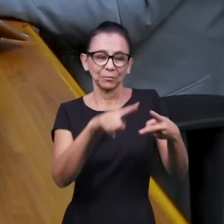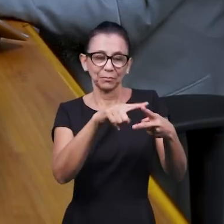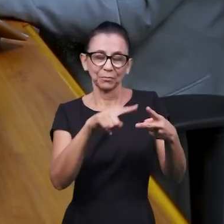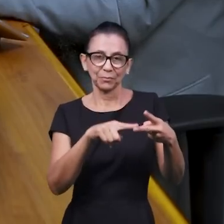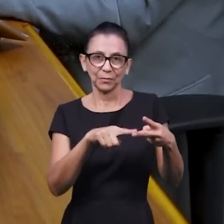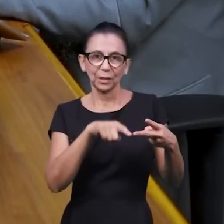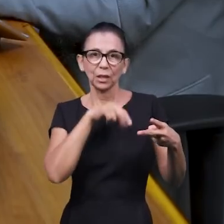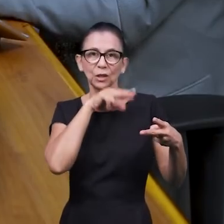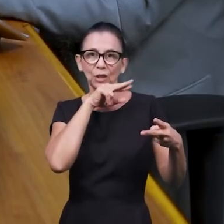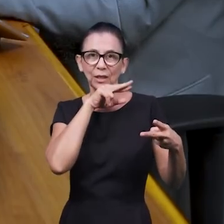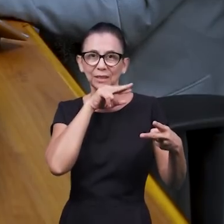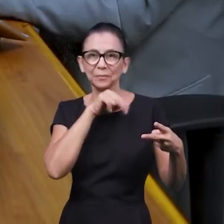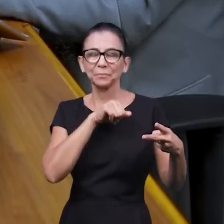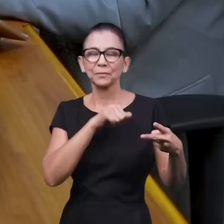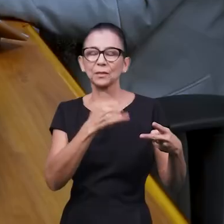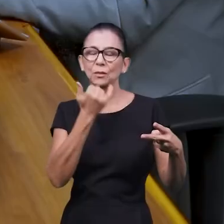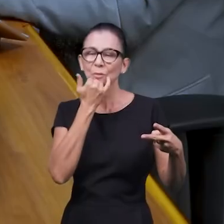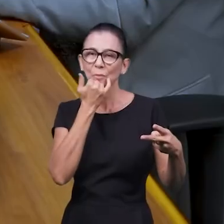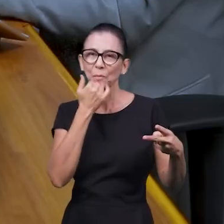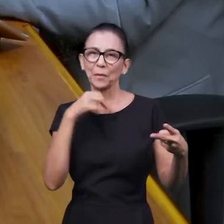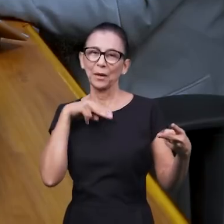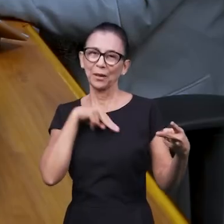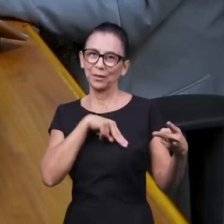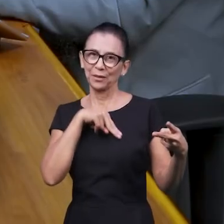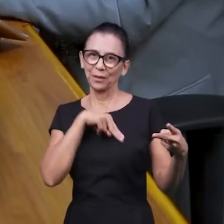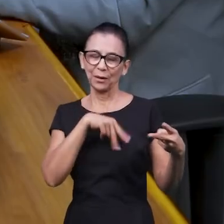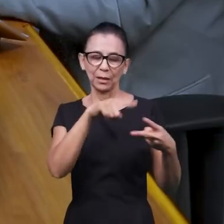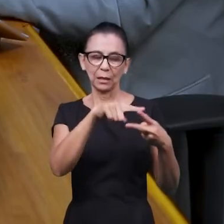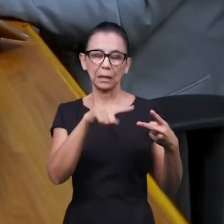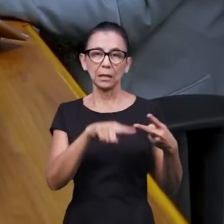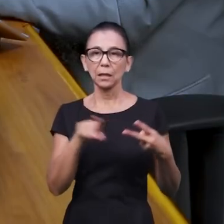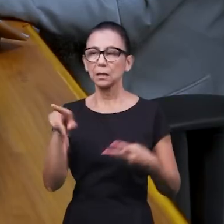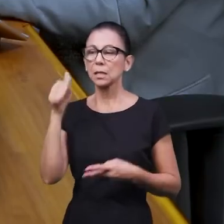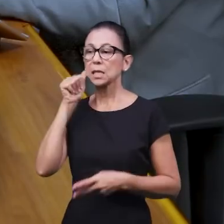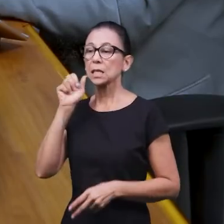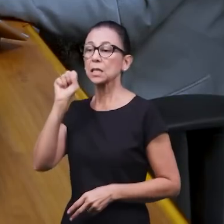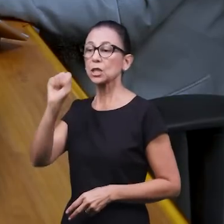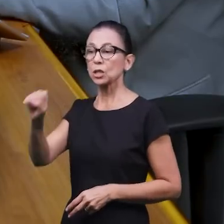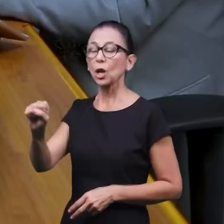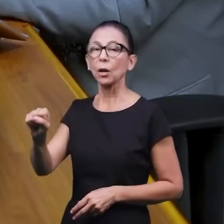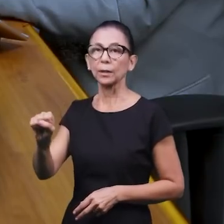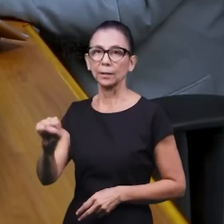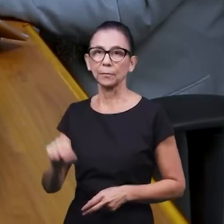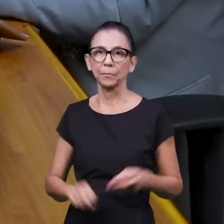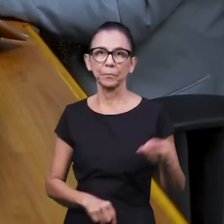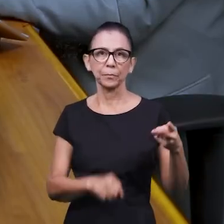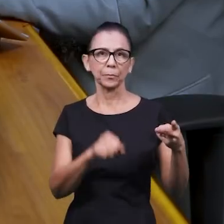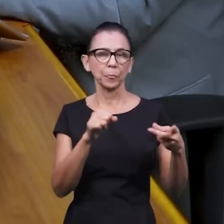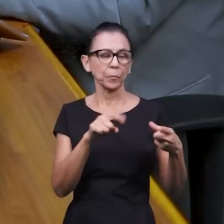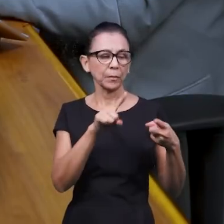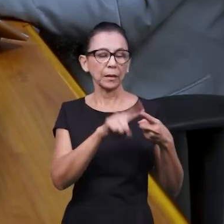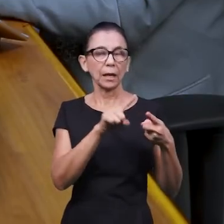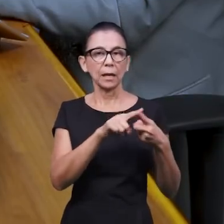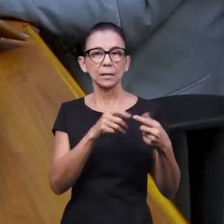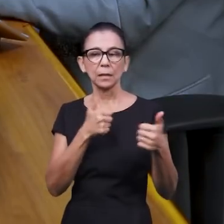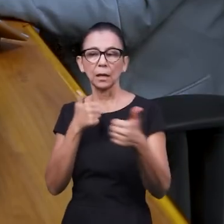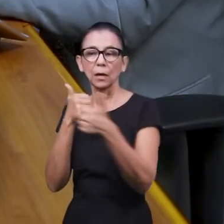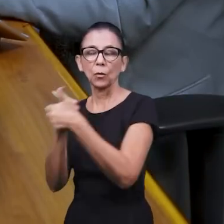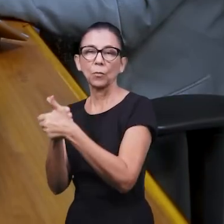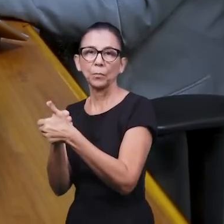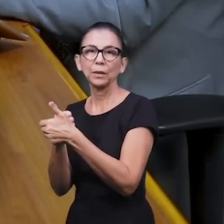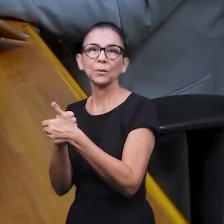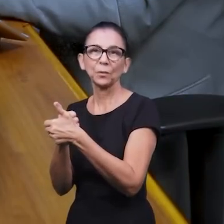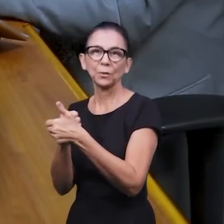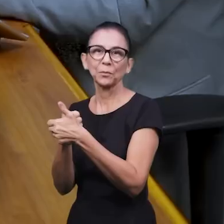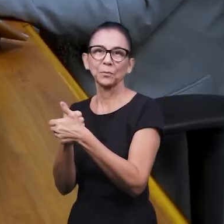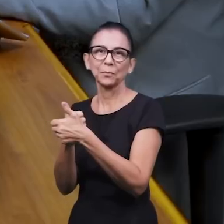que voltou a sua cunhada ao seu povo, aos seus deuses. Volta eu também, volta tu também após a